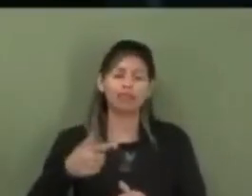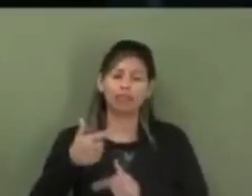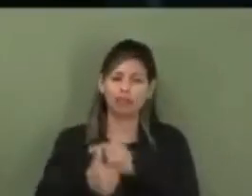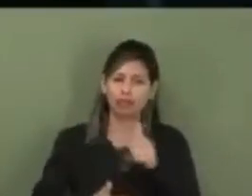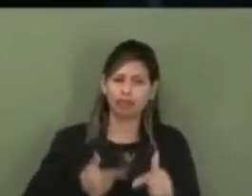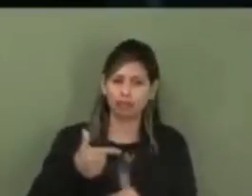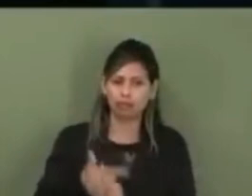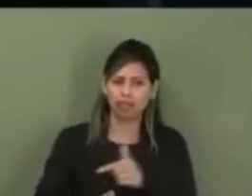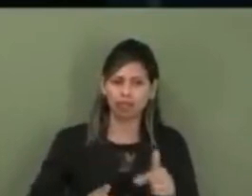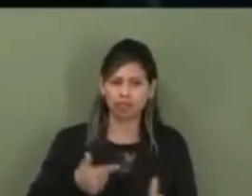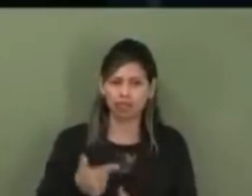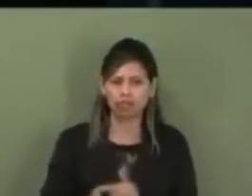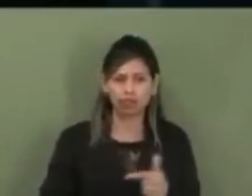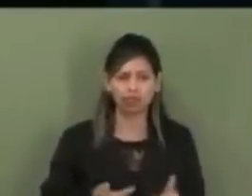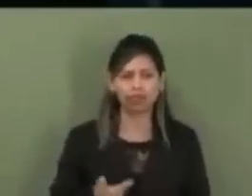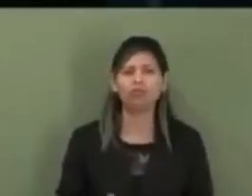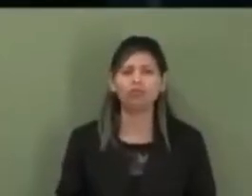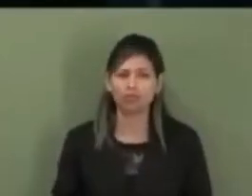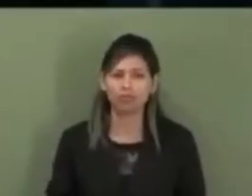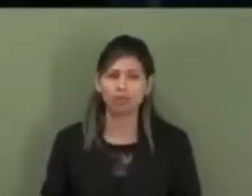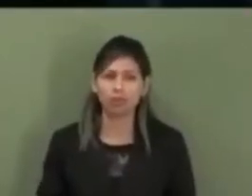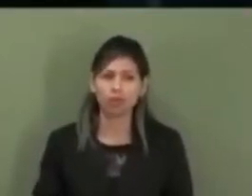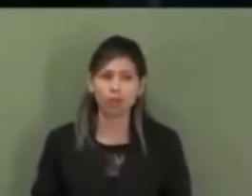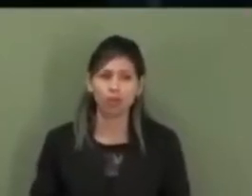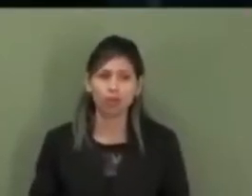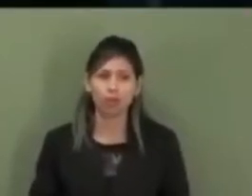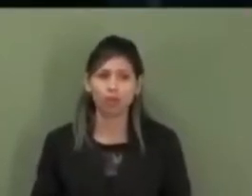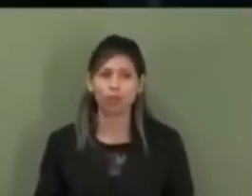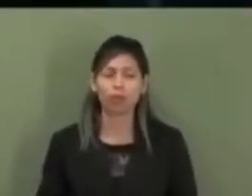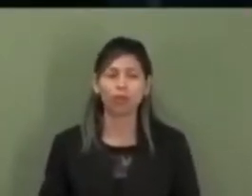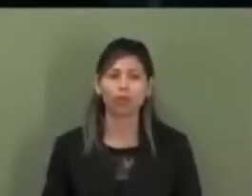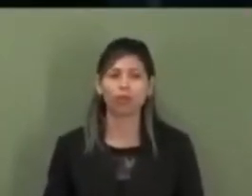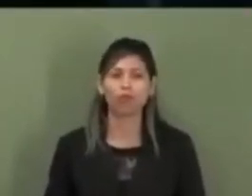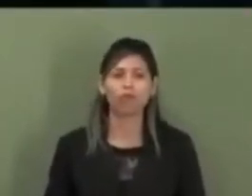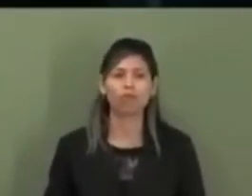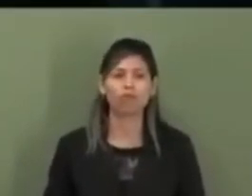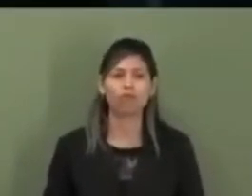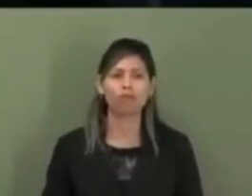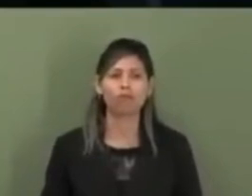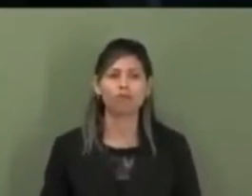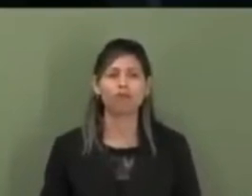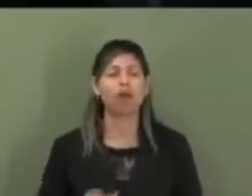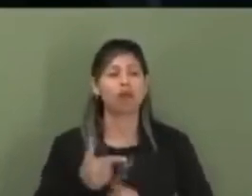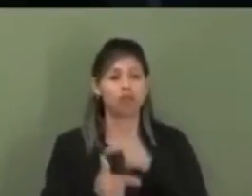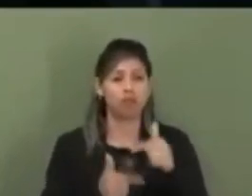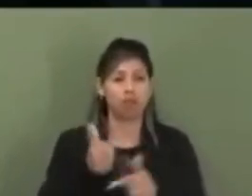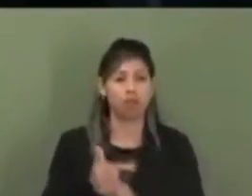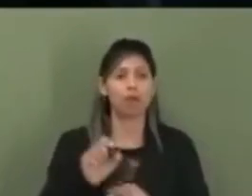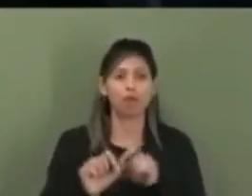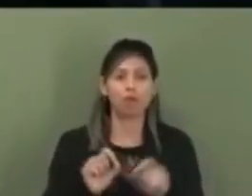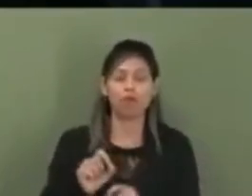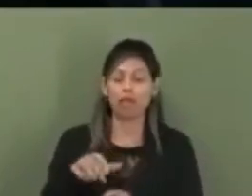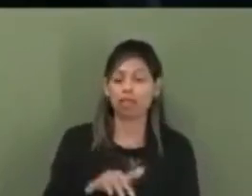incomum e deletéria do judiciário ou de membros do